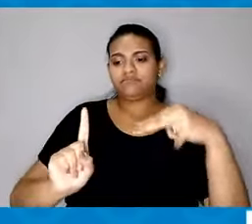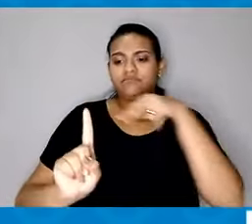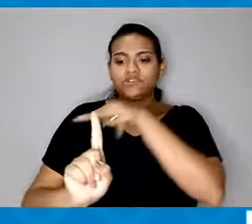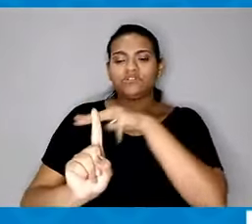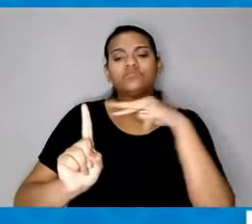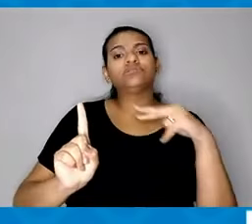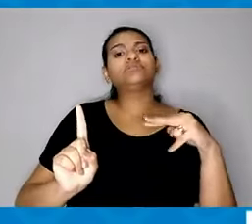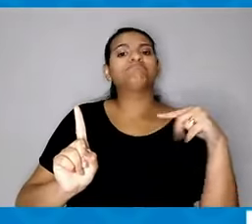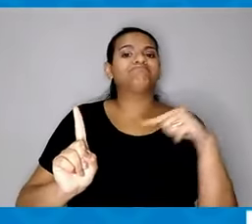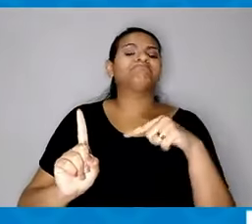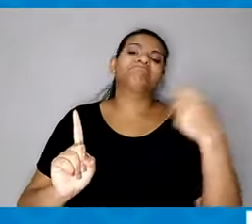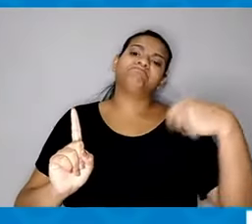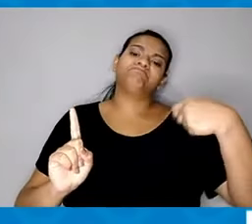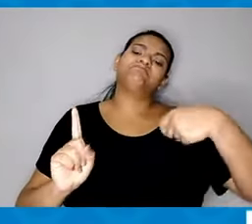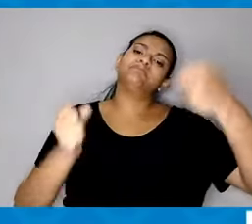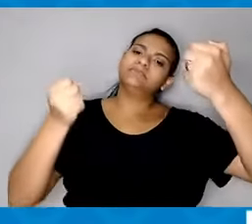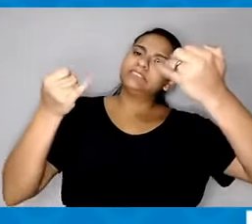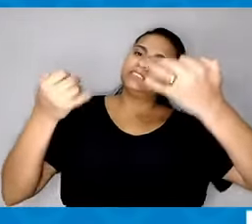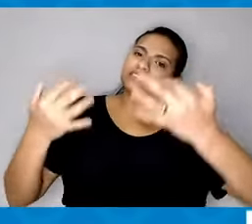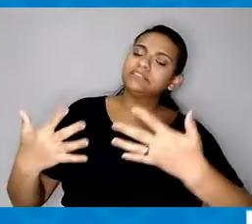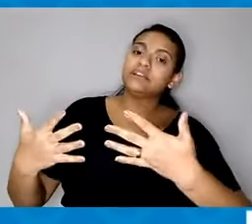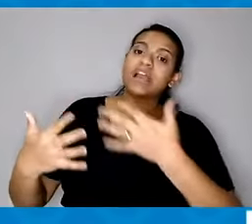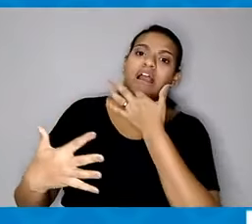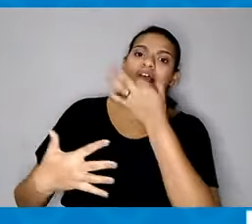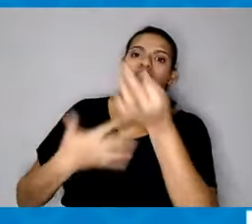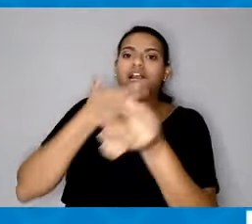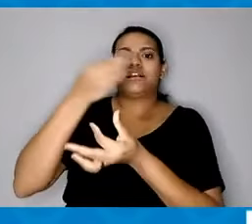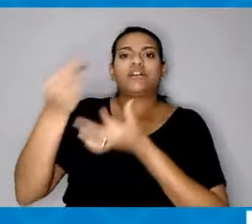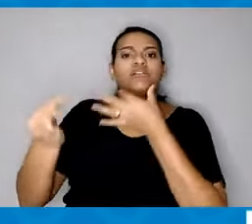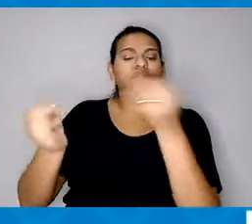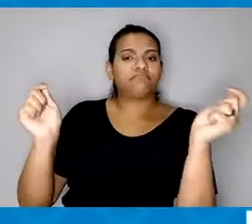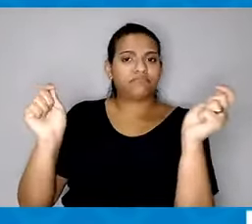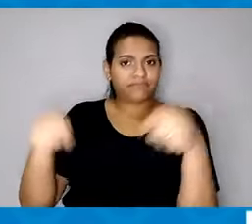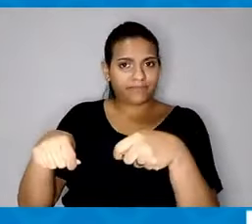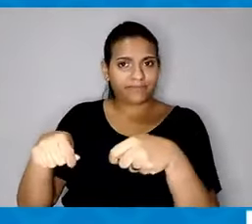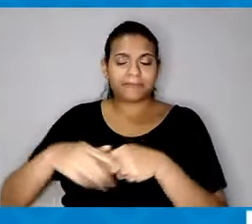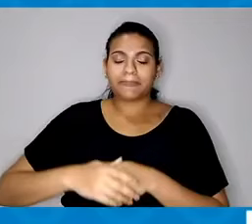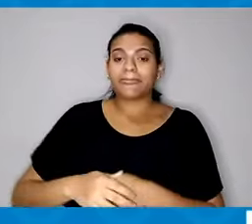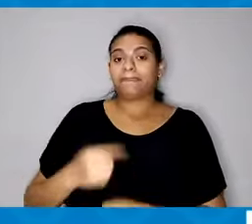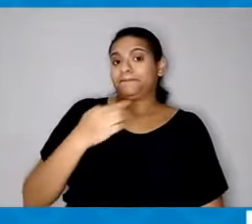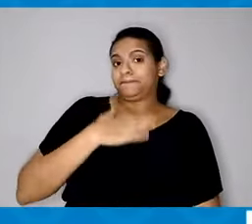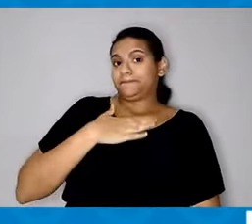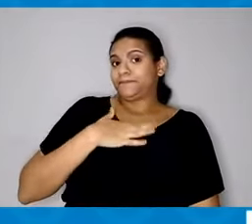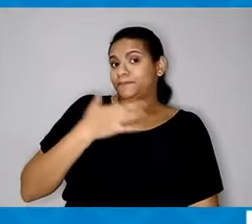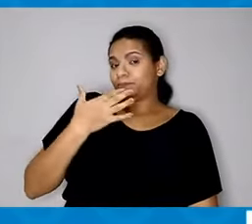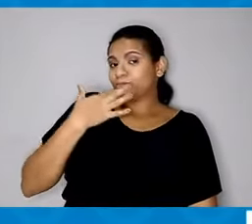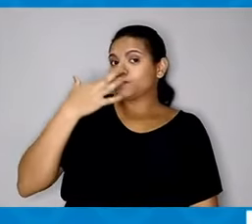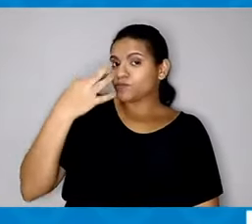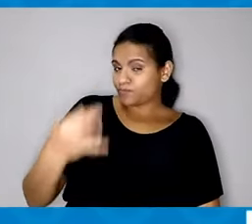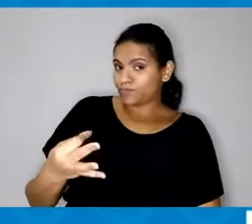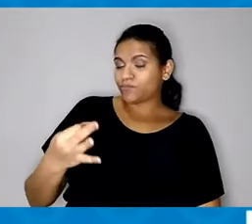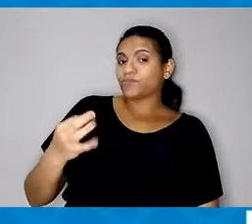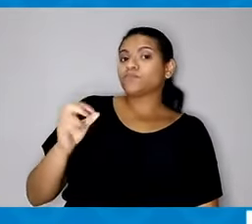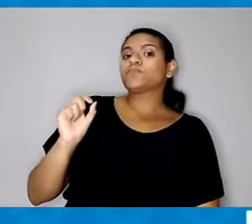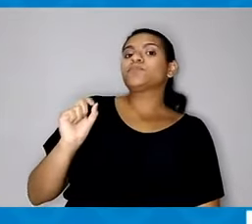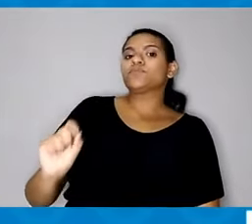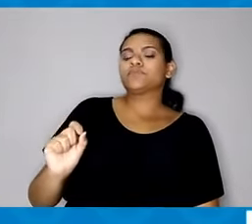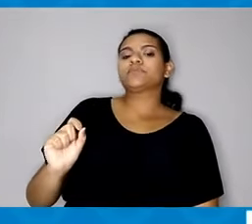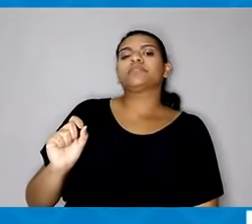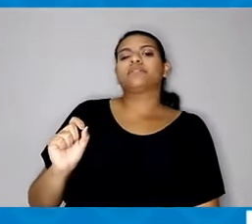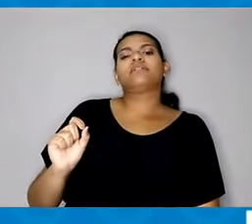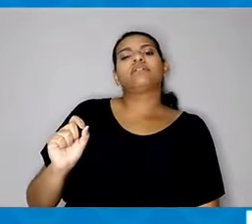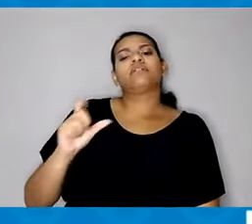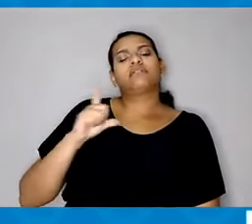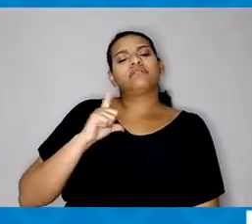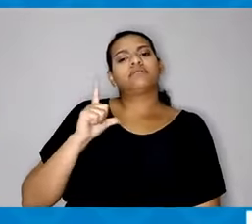para gerar argumentos. E isso só vai ser possível, na minha opinião, num ambiente onde as